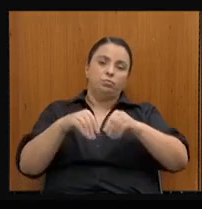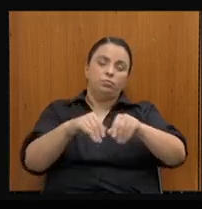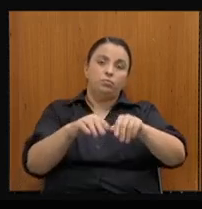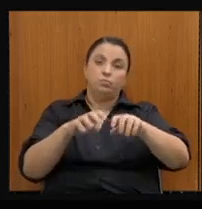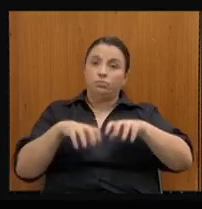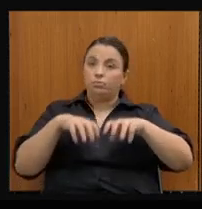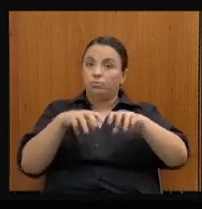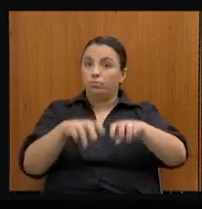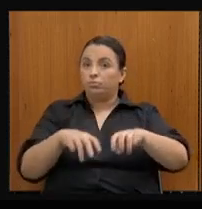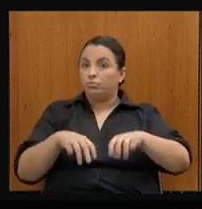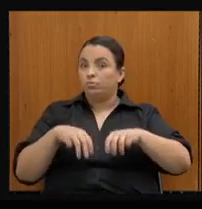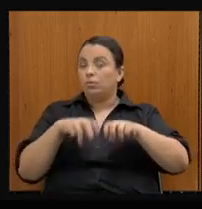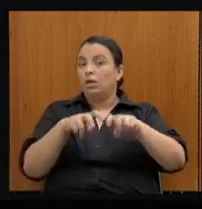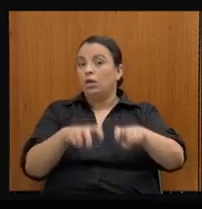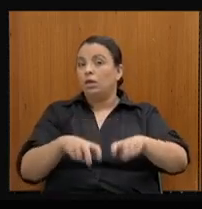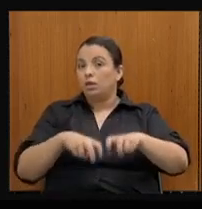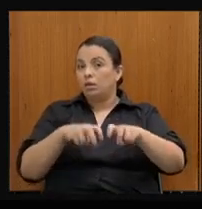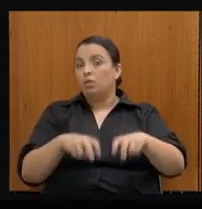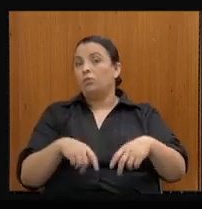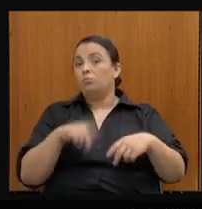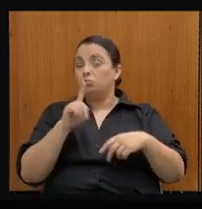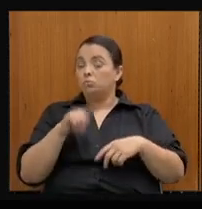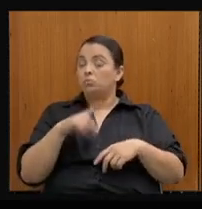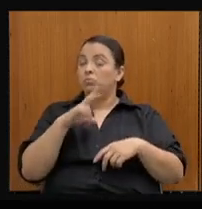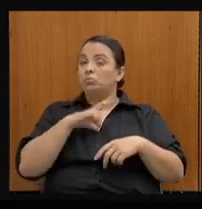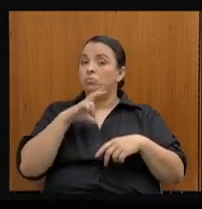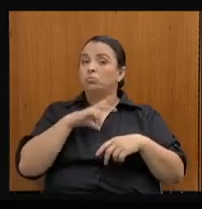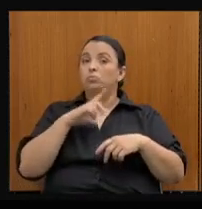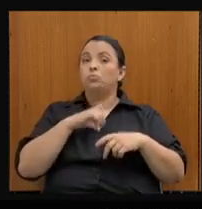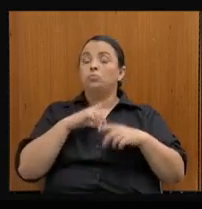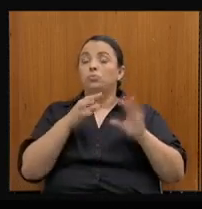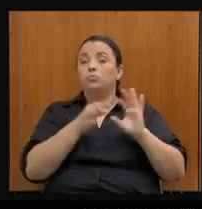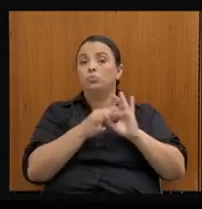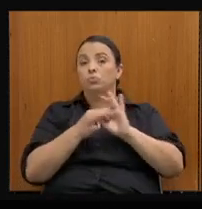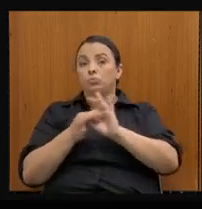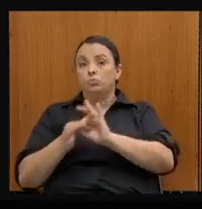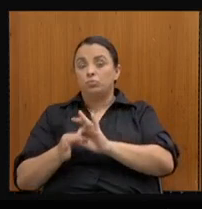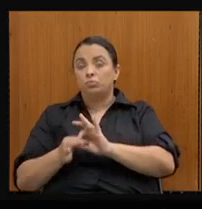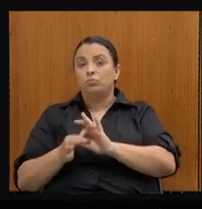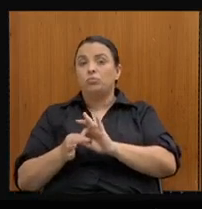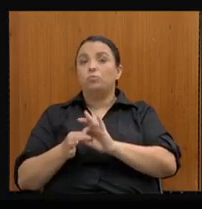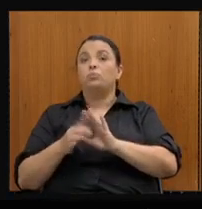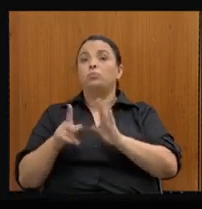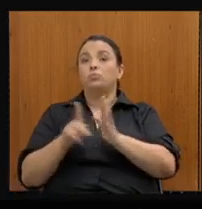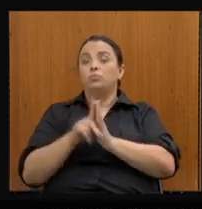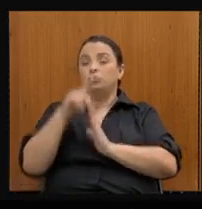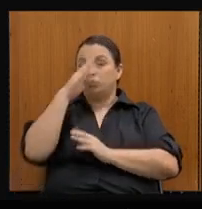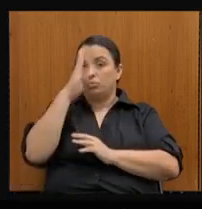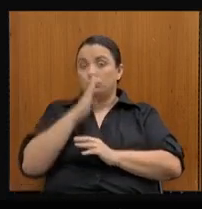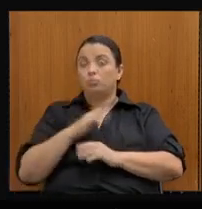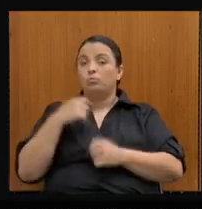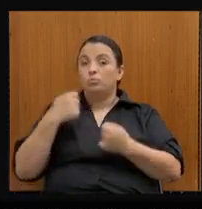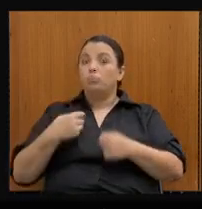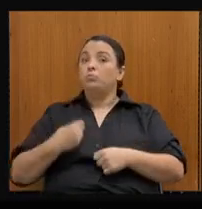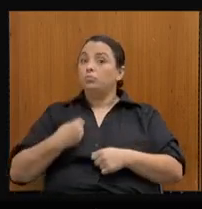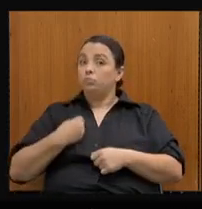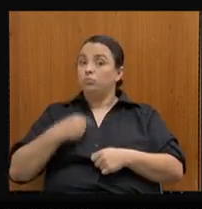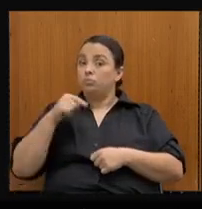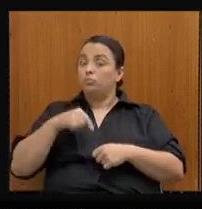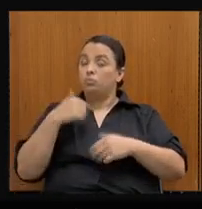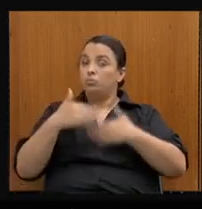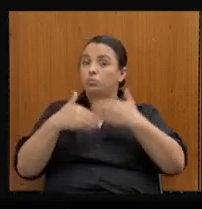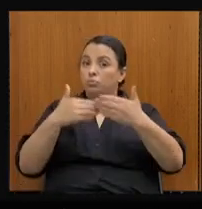contexto todo uma descarbonização da má a brasileira técnica e precisa é participar desse protesto